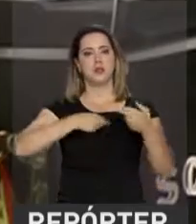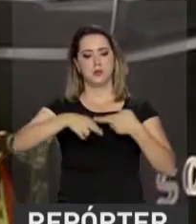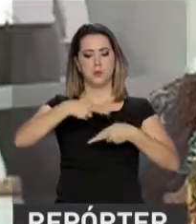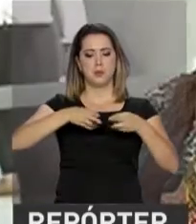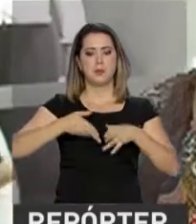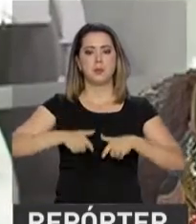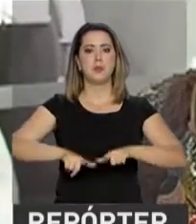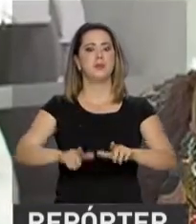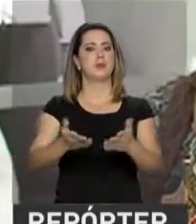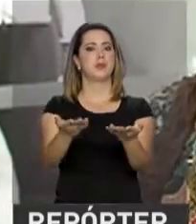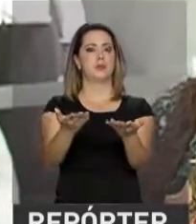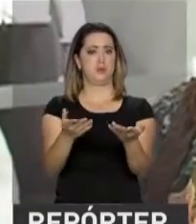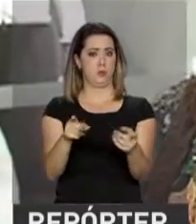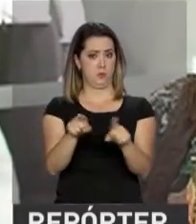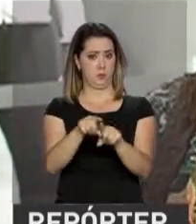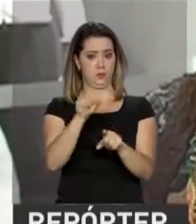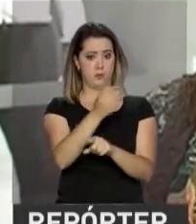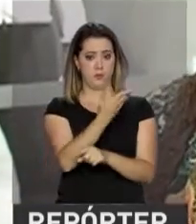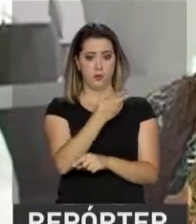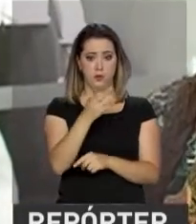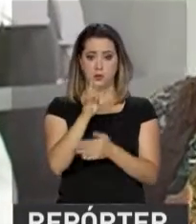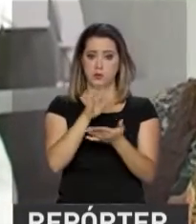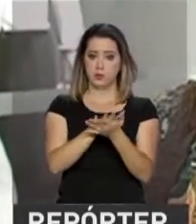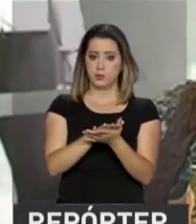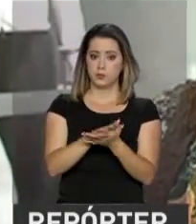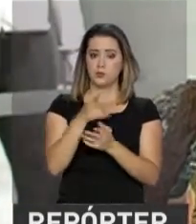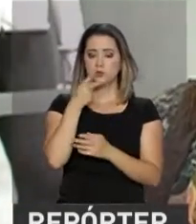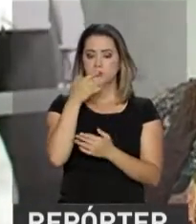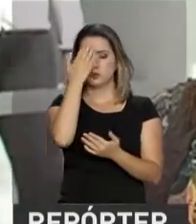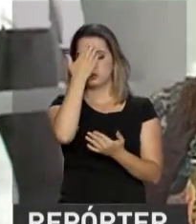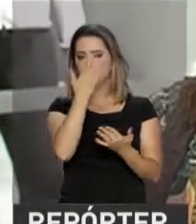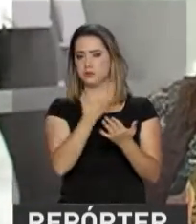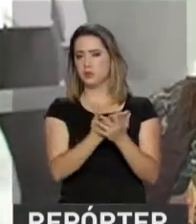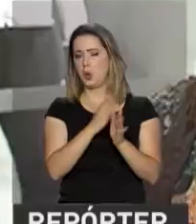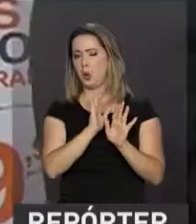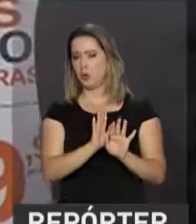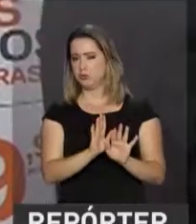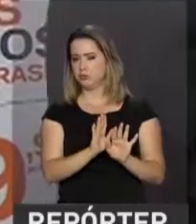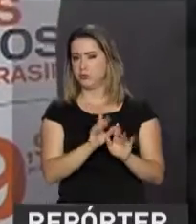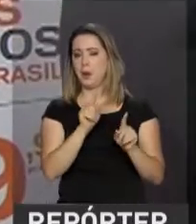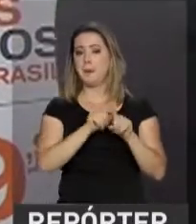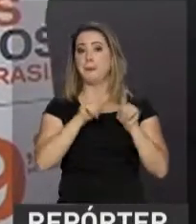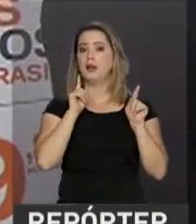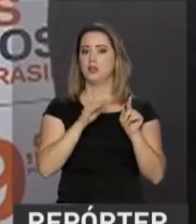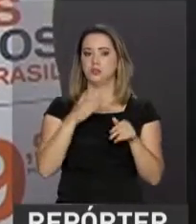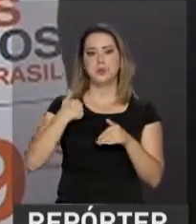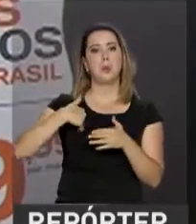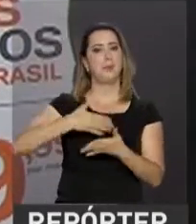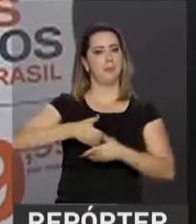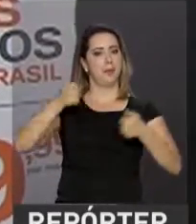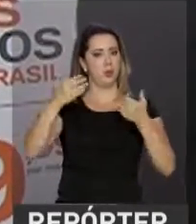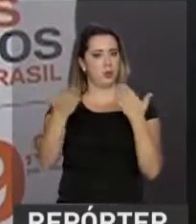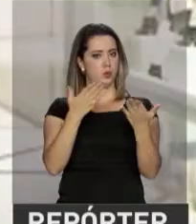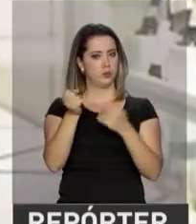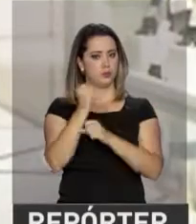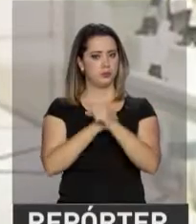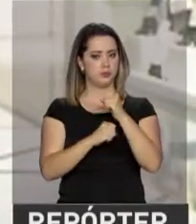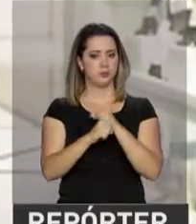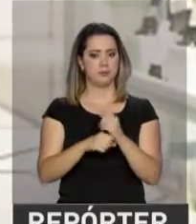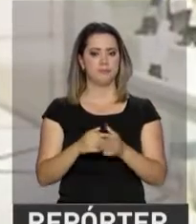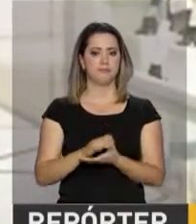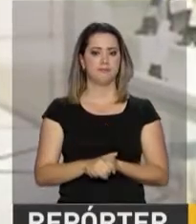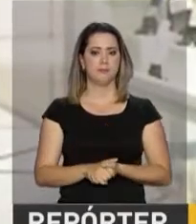etc. Para o casal Antônio e Eliege Barnabé, a confiança ainda não é total, mas é bem maior do que no ano passado. O